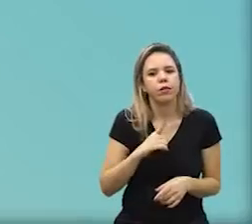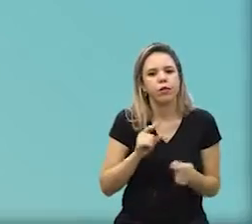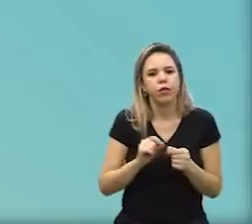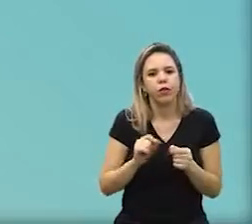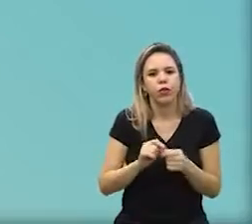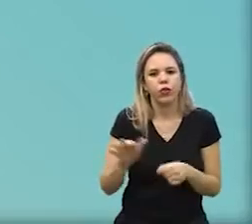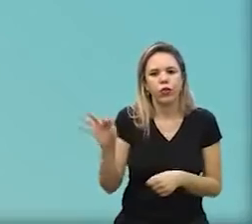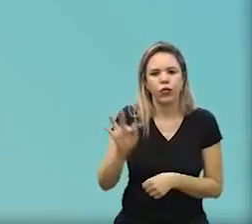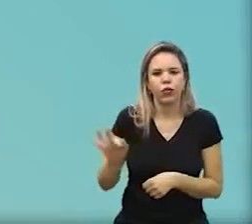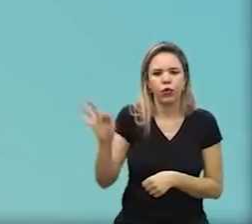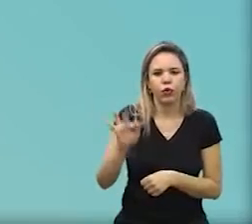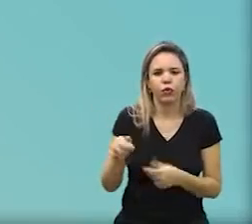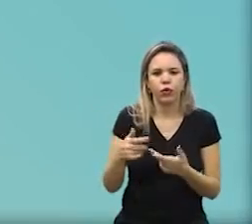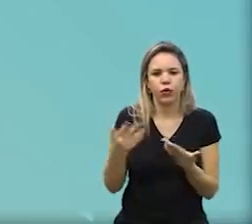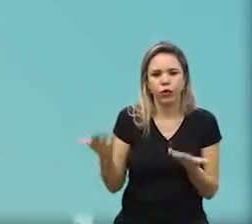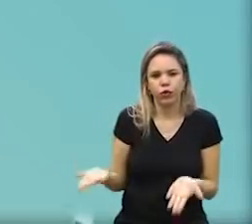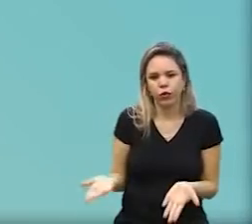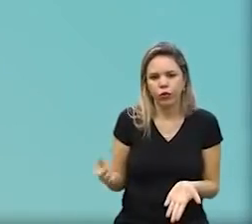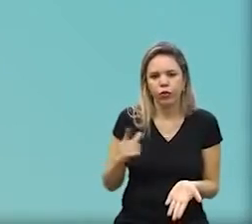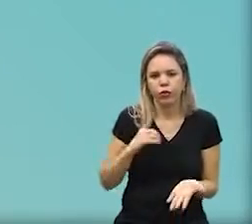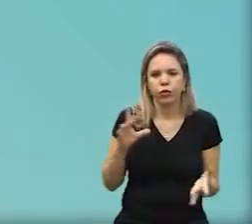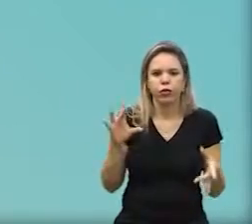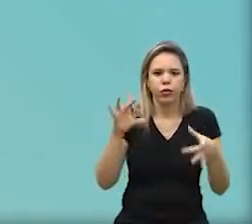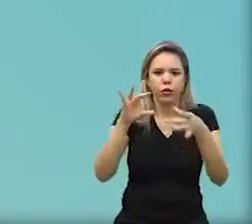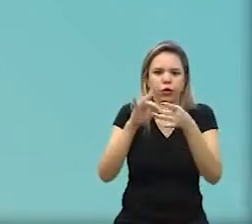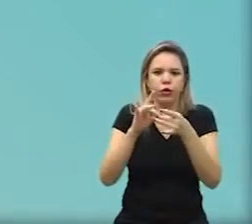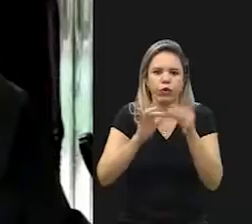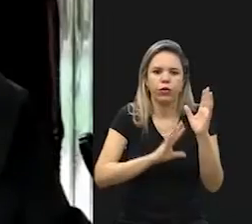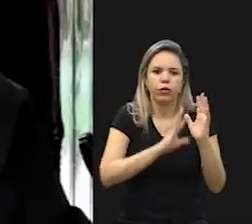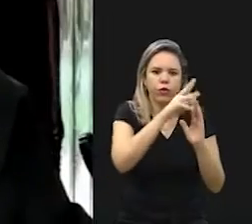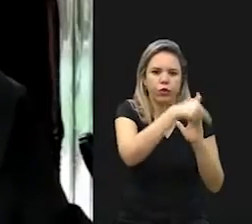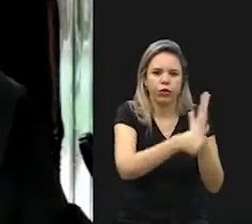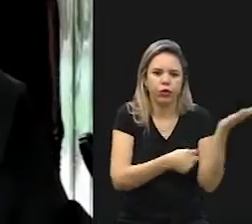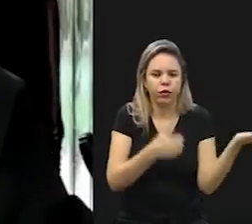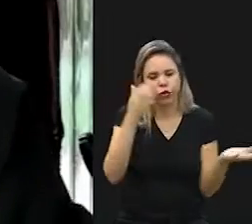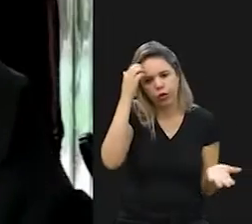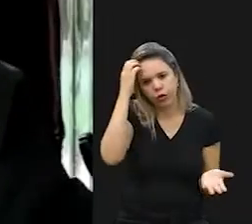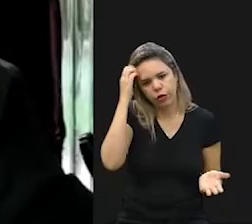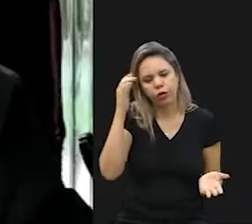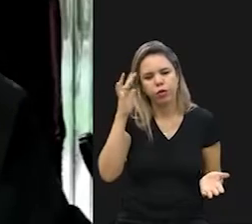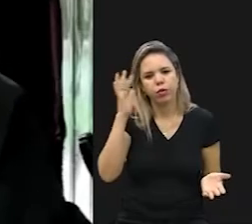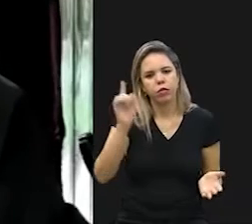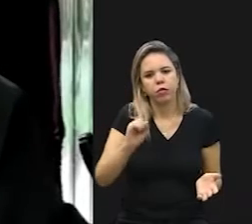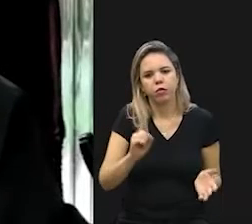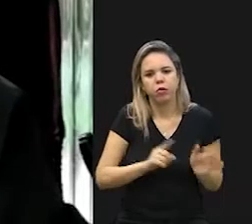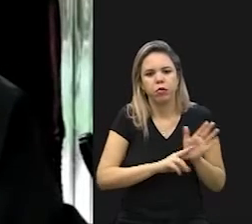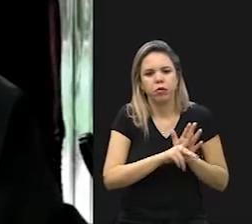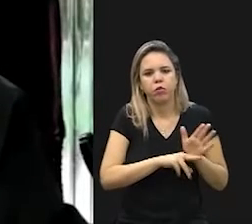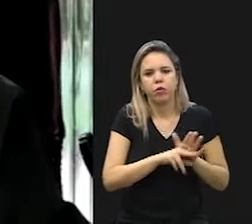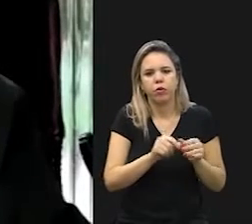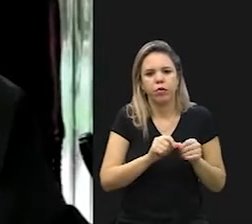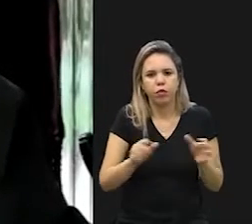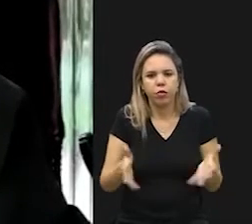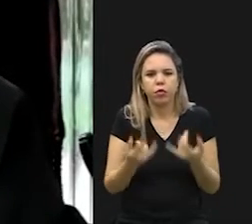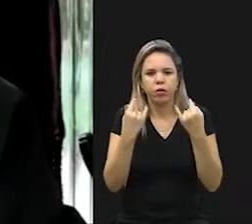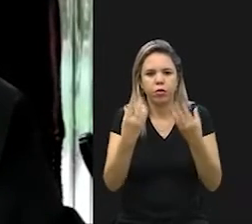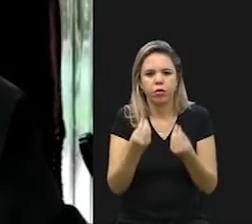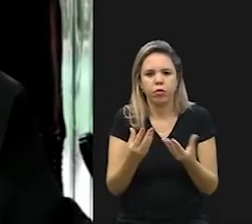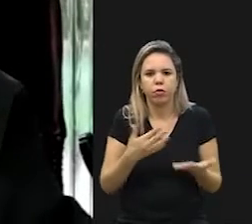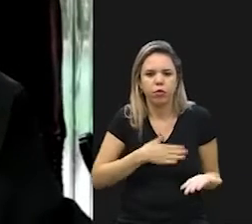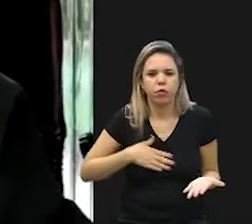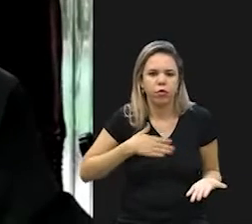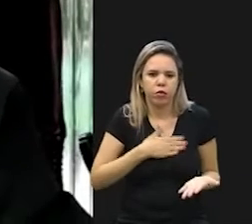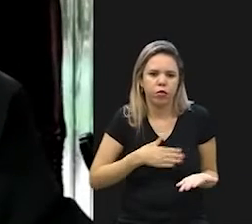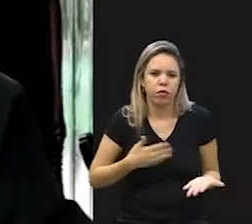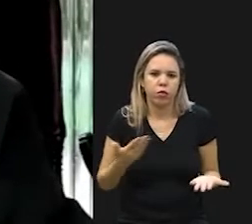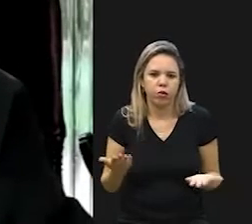fazer a faculdade de alguma coisa que tivesse ligação com o meio ambiente. Não imaginava que a biologia fosse me atrair tanto